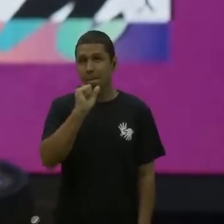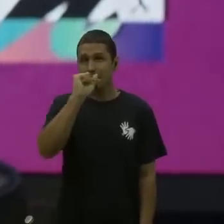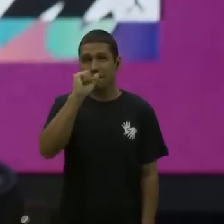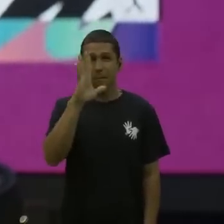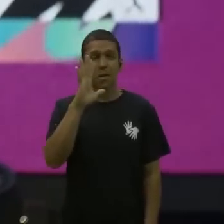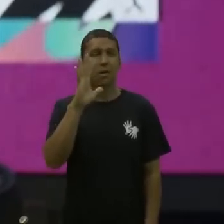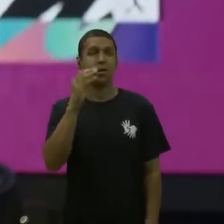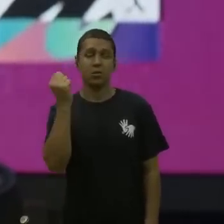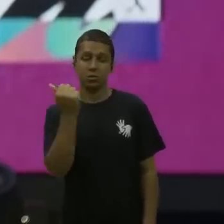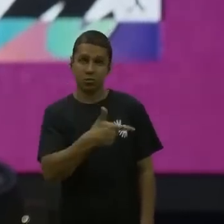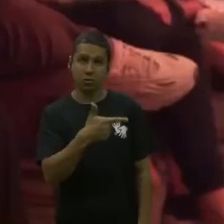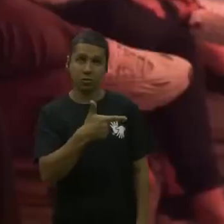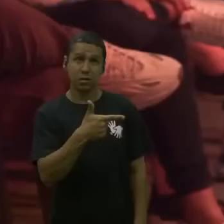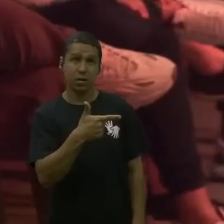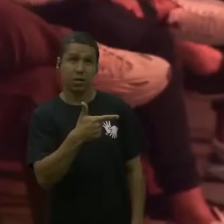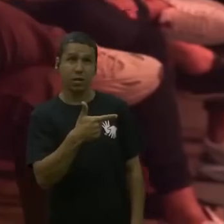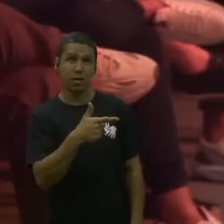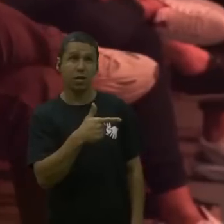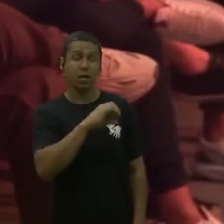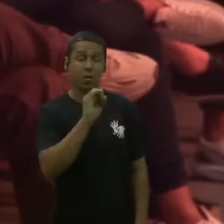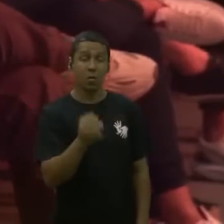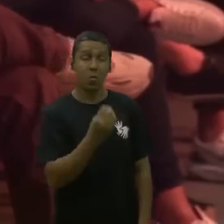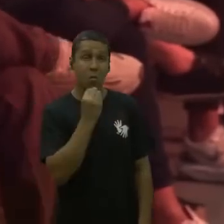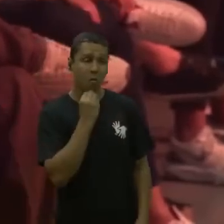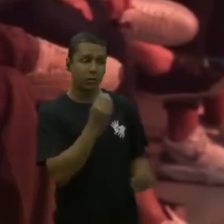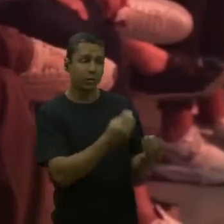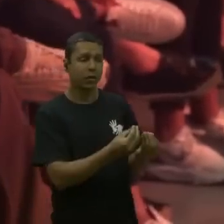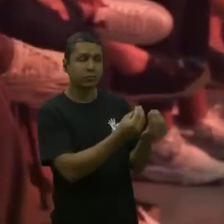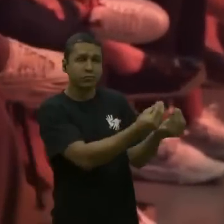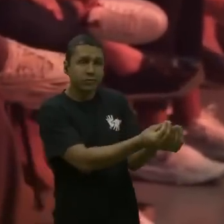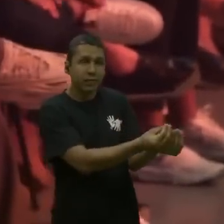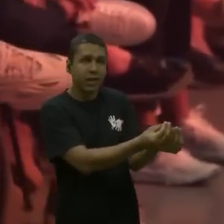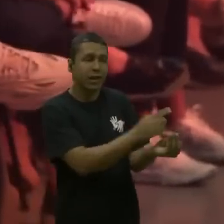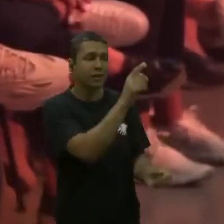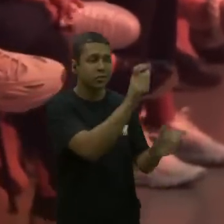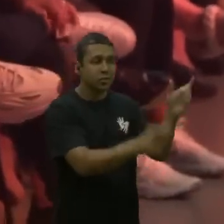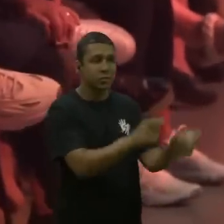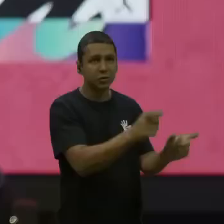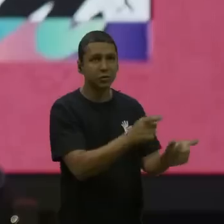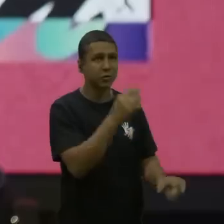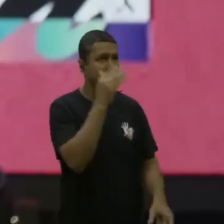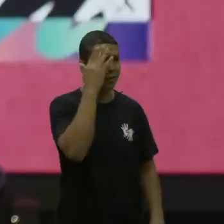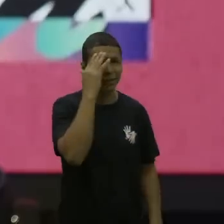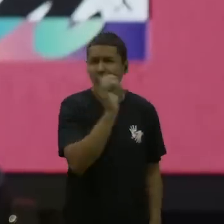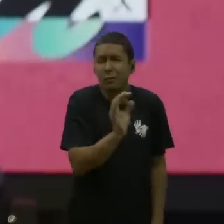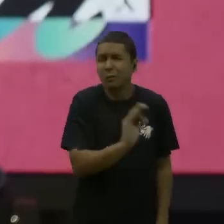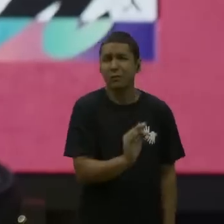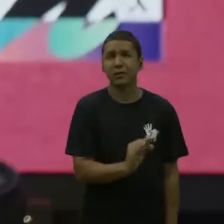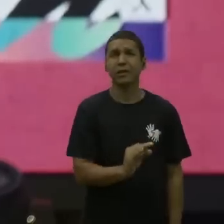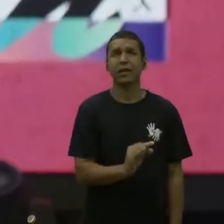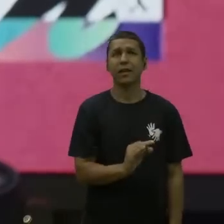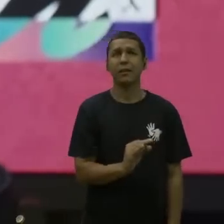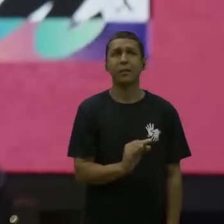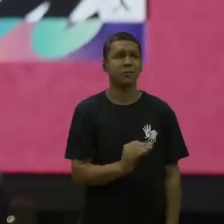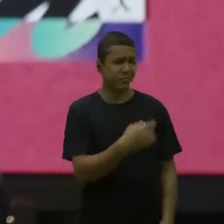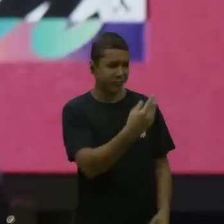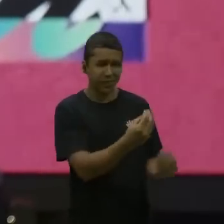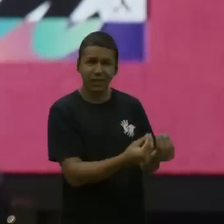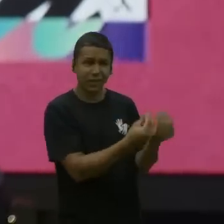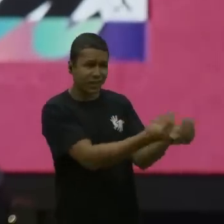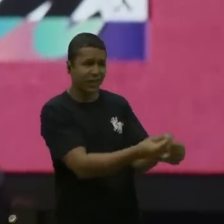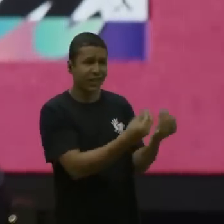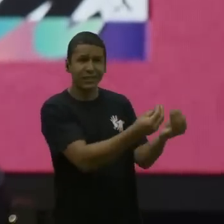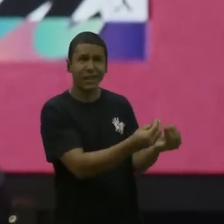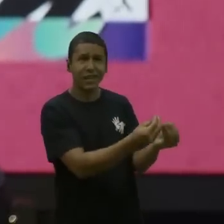mais do que um pão inteiro na mão de quem não sabe o que recebeu. Não adianta ter recebido